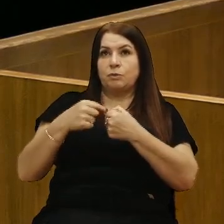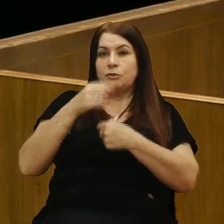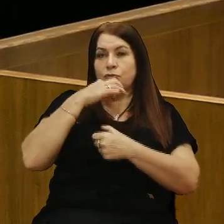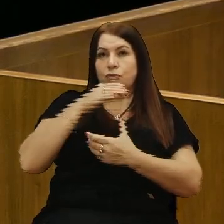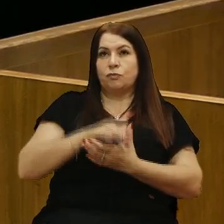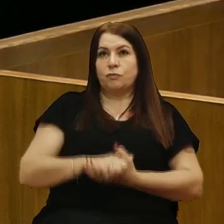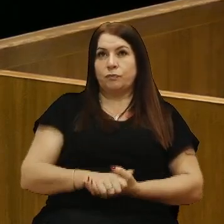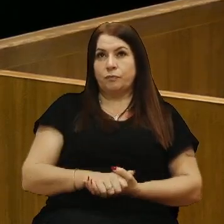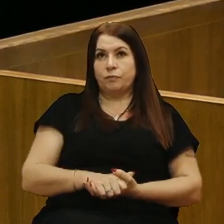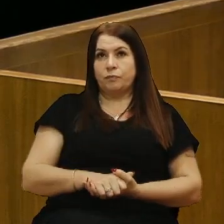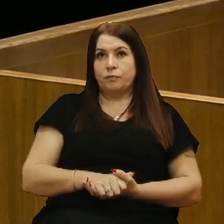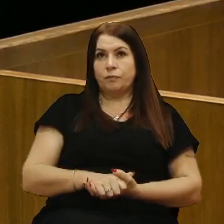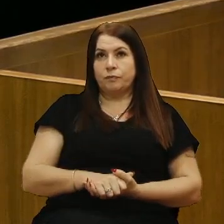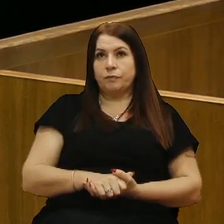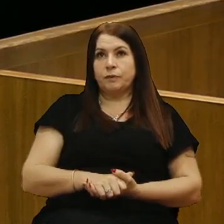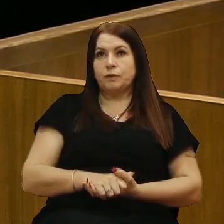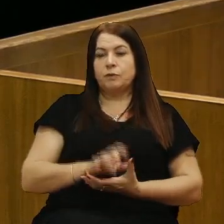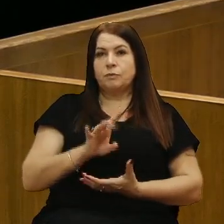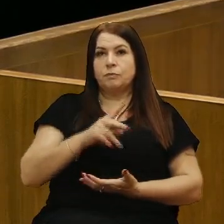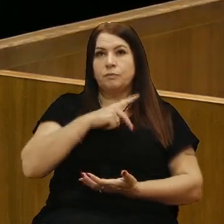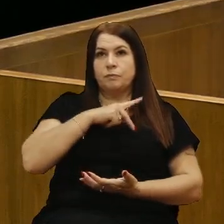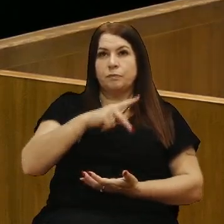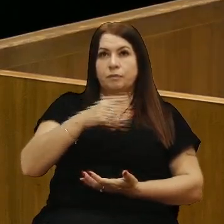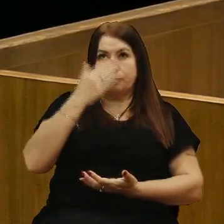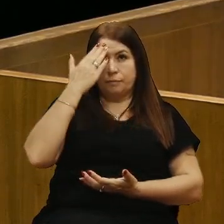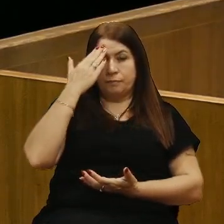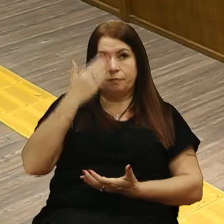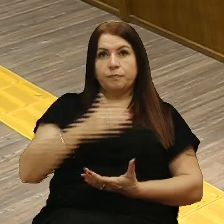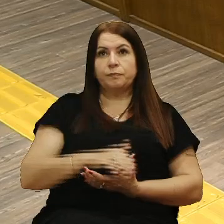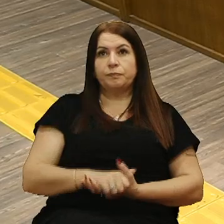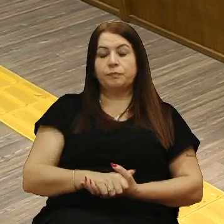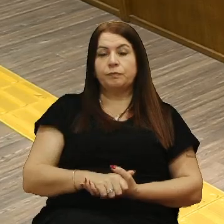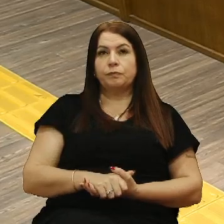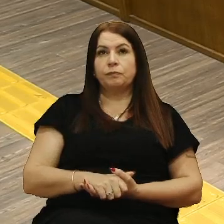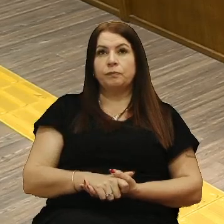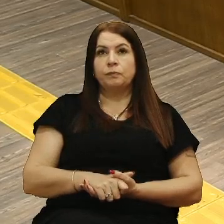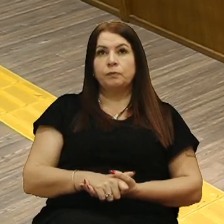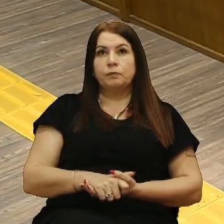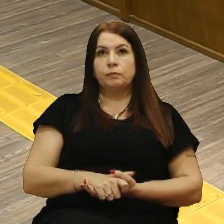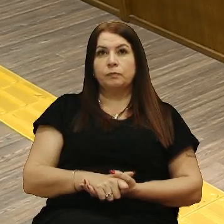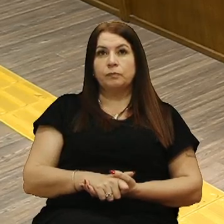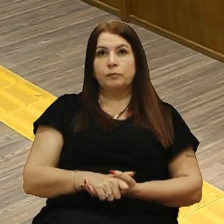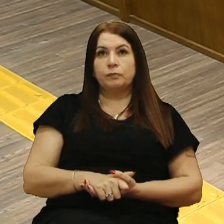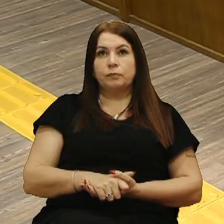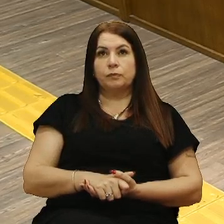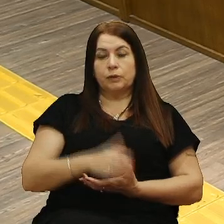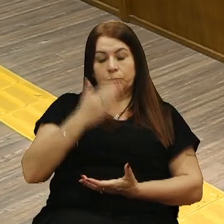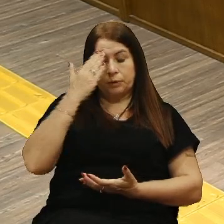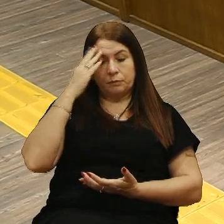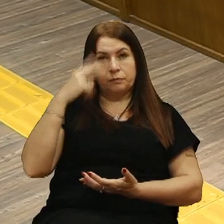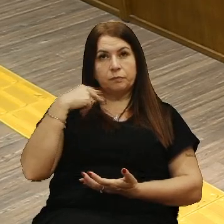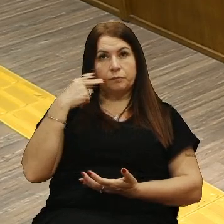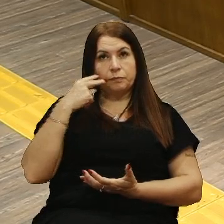de Caxias do Sul. Seria isso, presidente. Obrigada. Obrigado, vereadora.